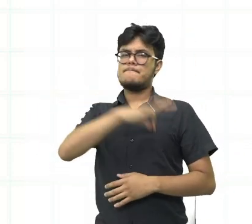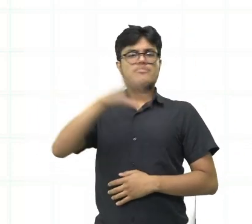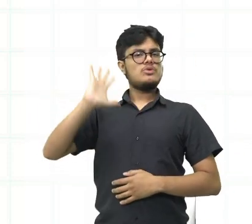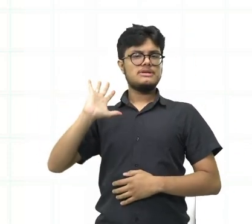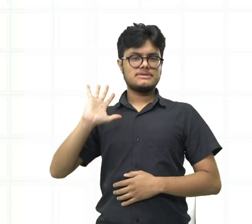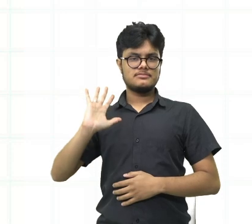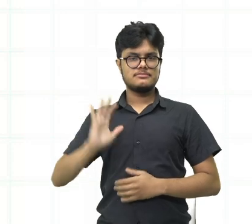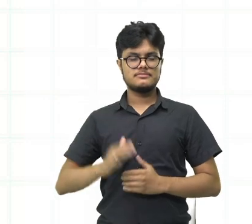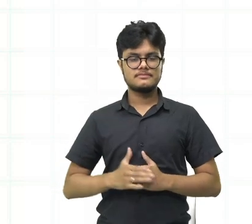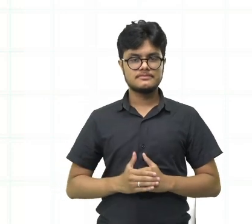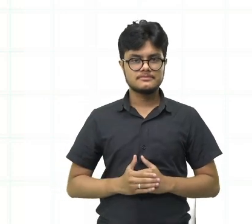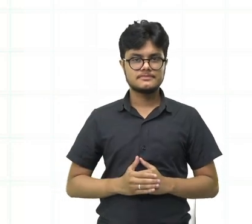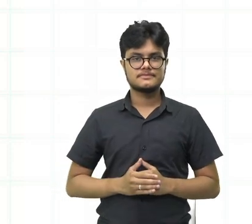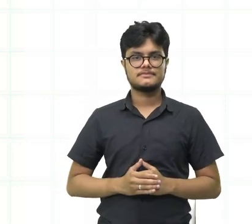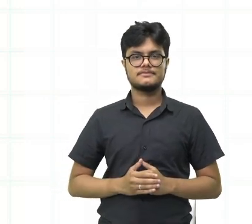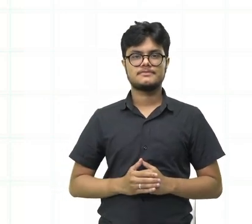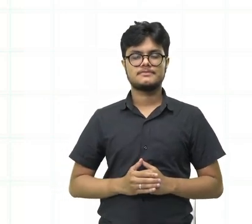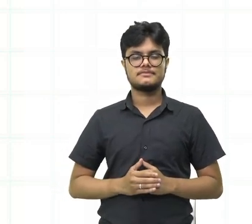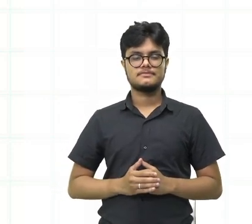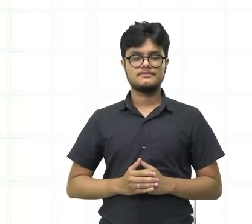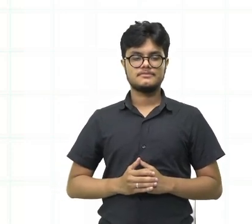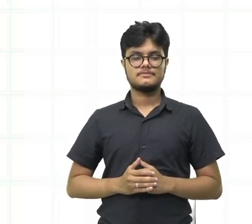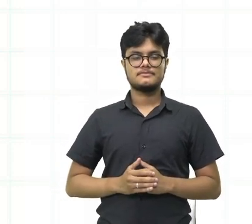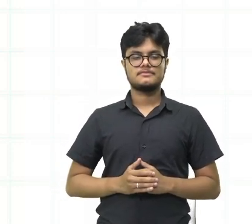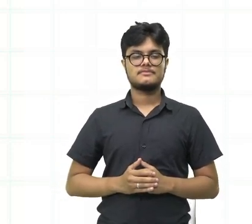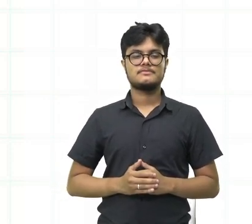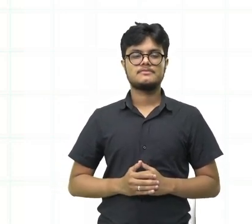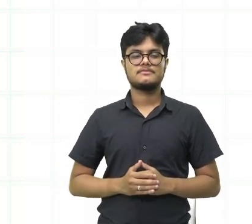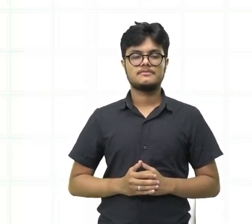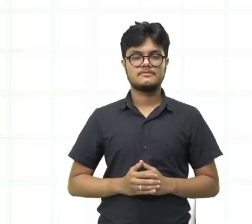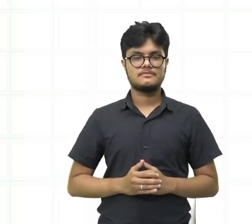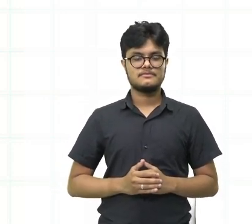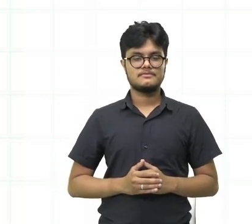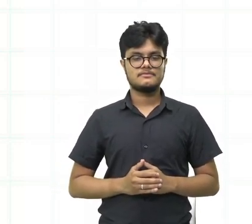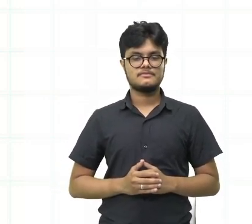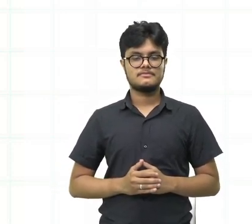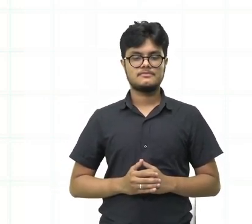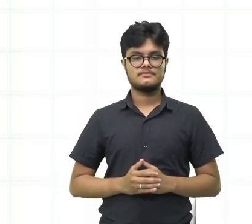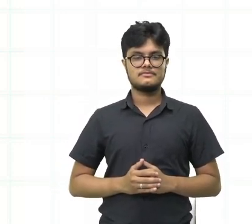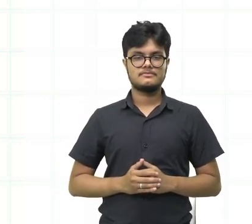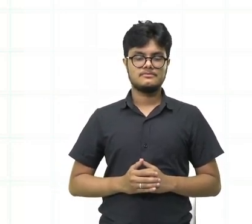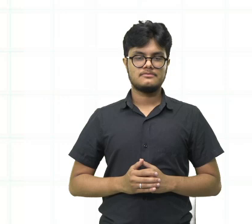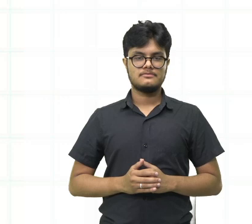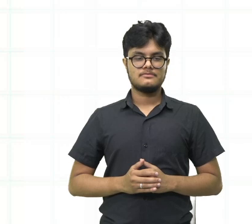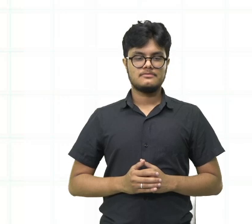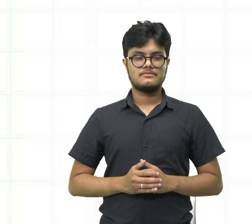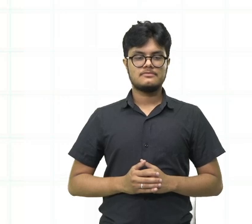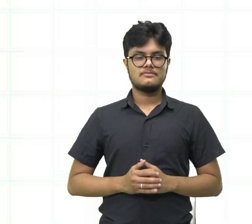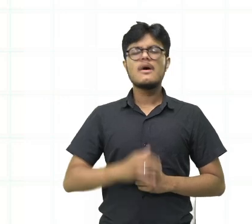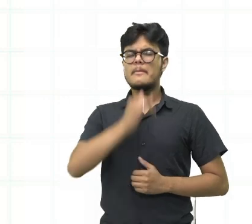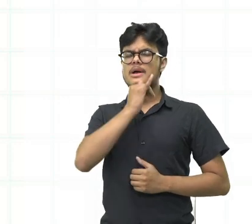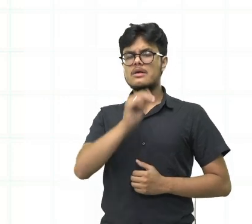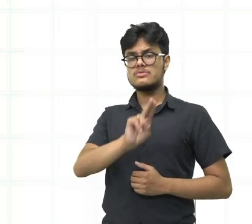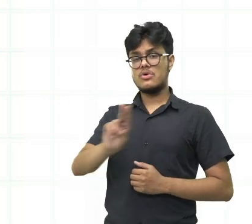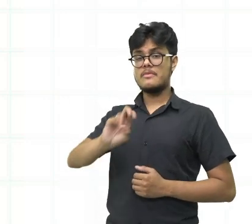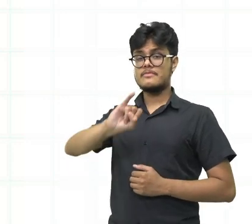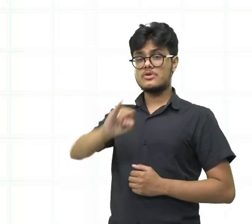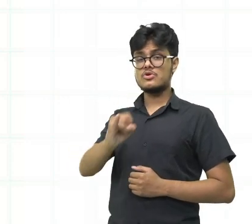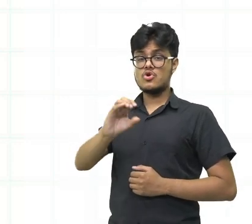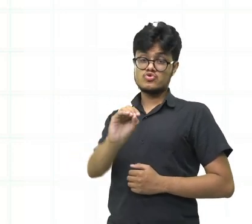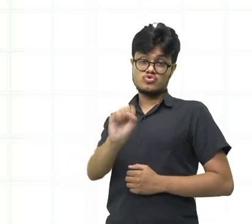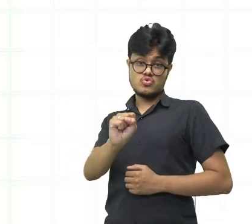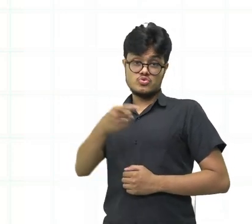se identifica, no caso aqui é o XXX, mas vamos botar aqui que fosse o José, né?